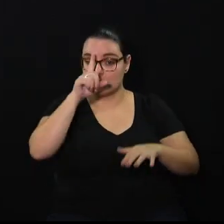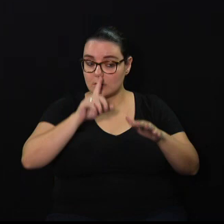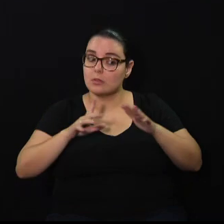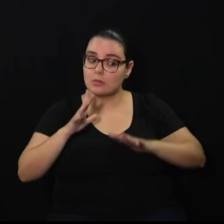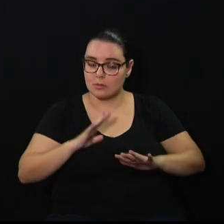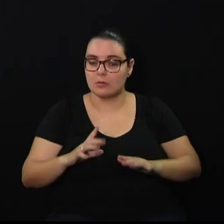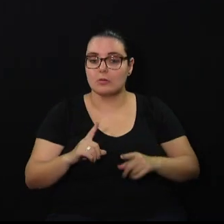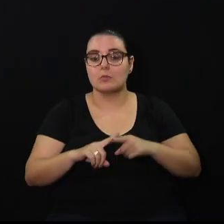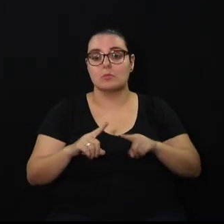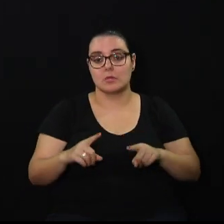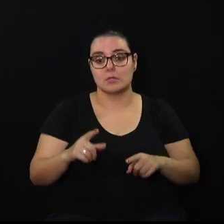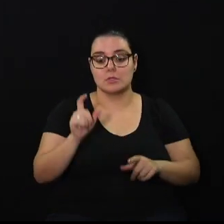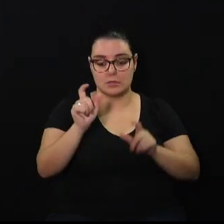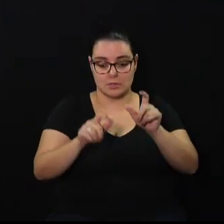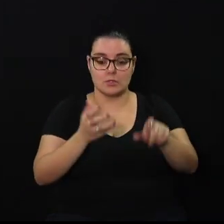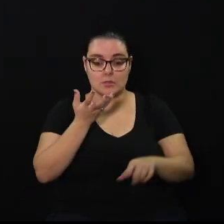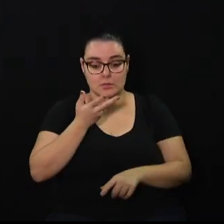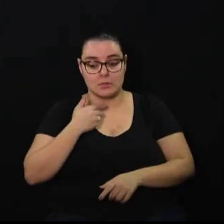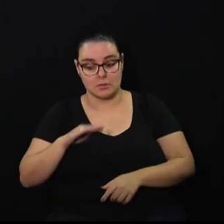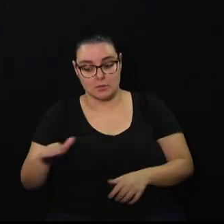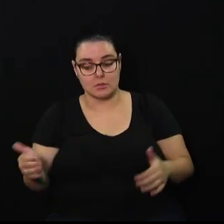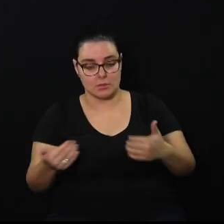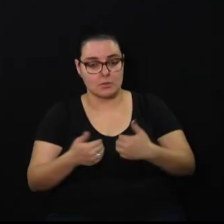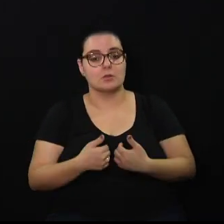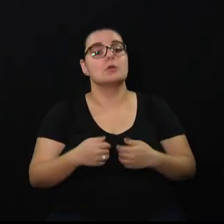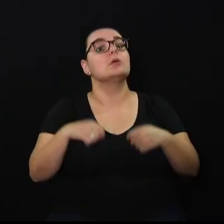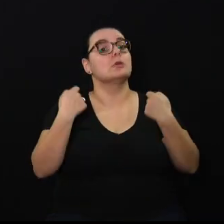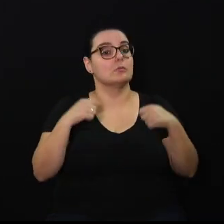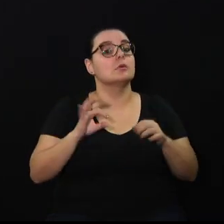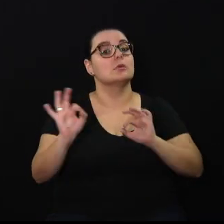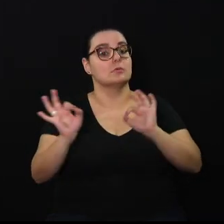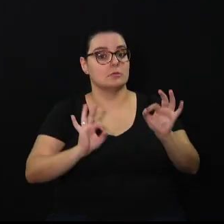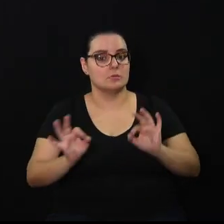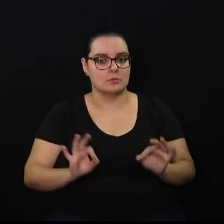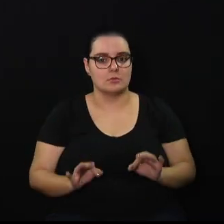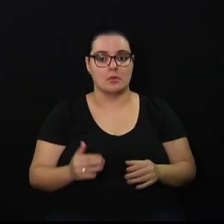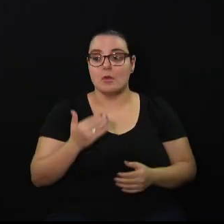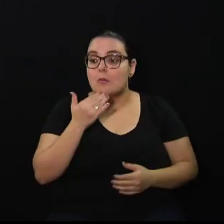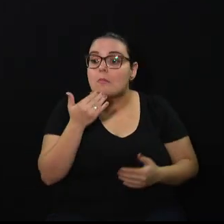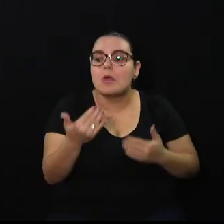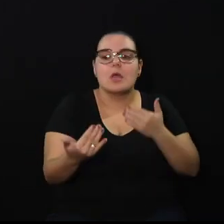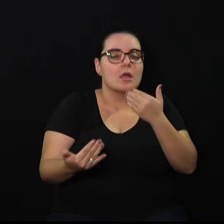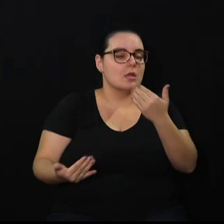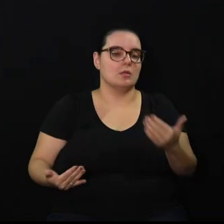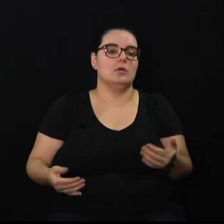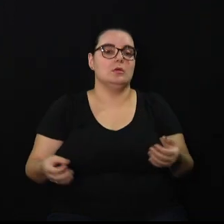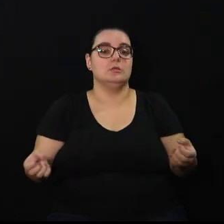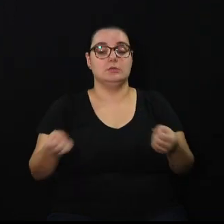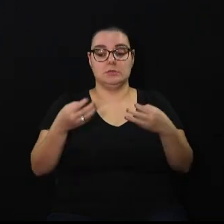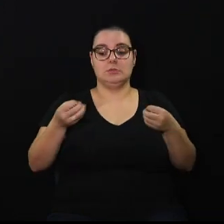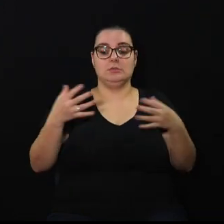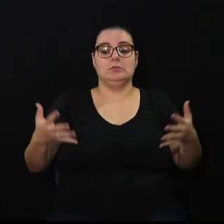respondem muito bem precisam disso para poder se organizar elas pedem esse estímulo